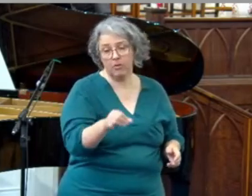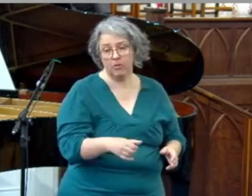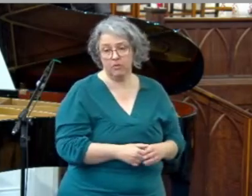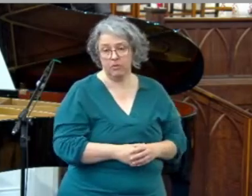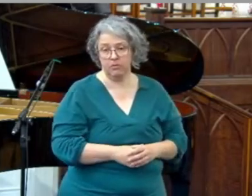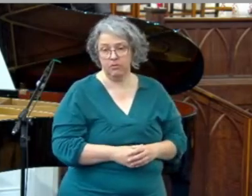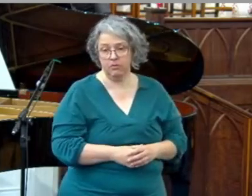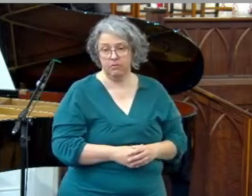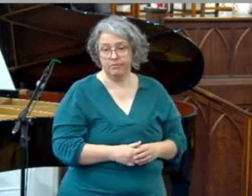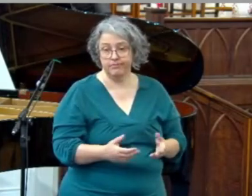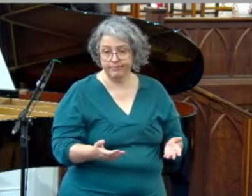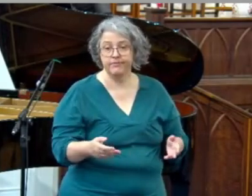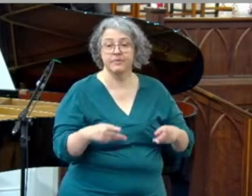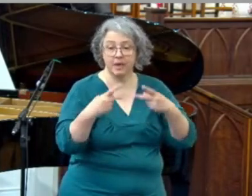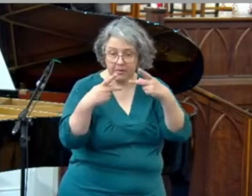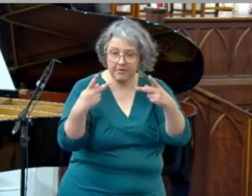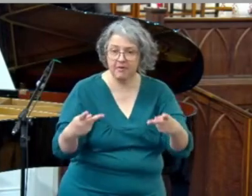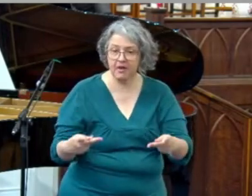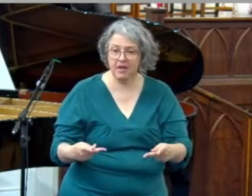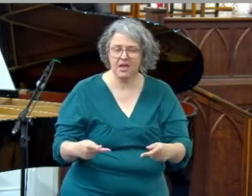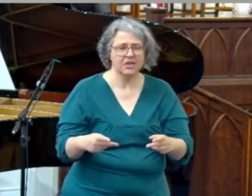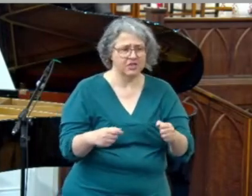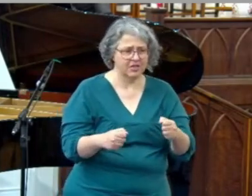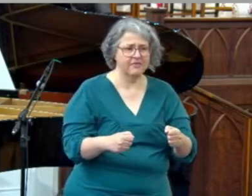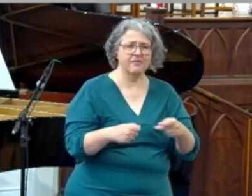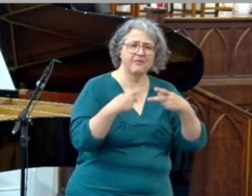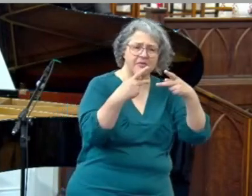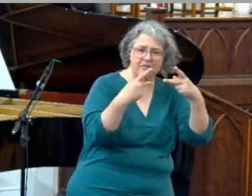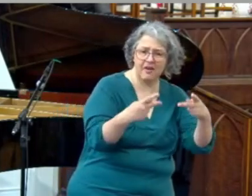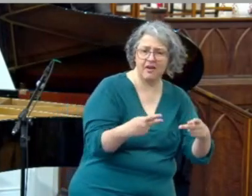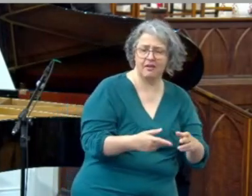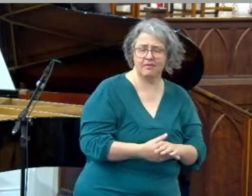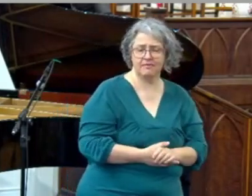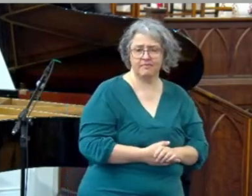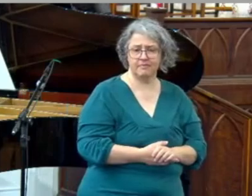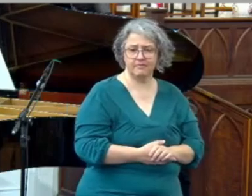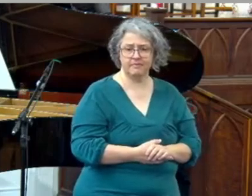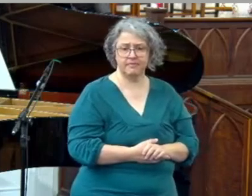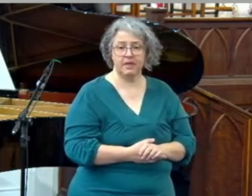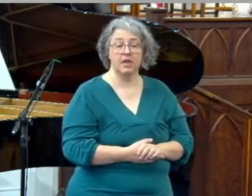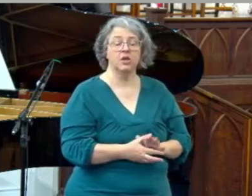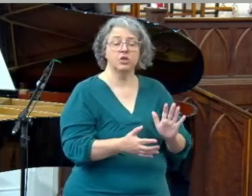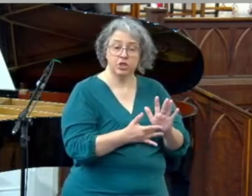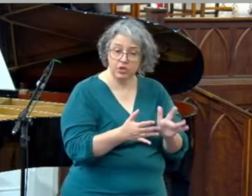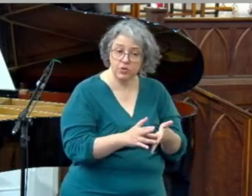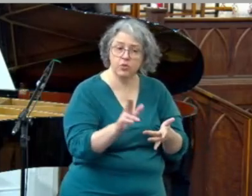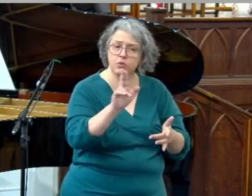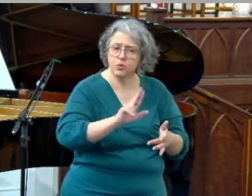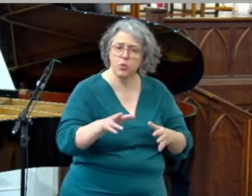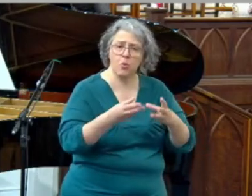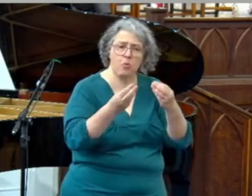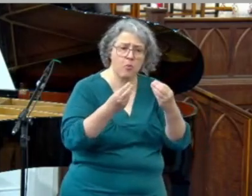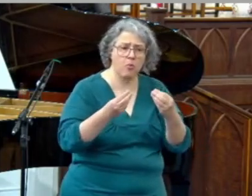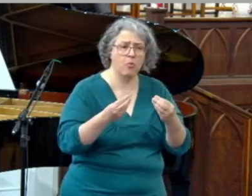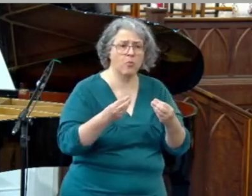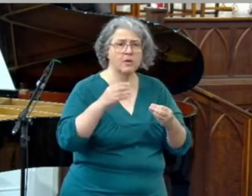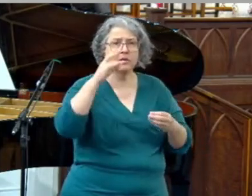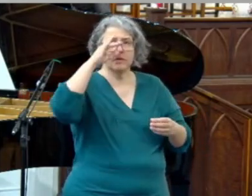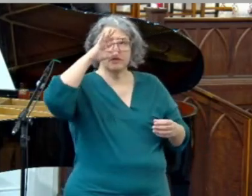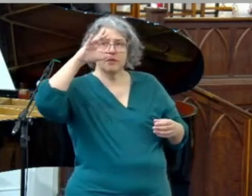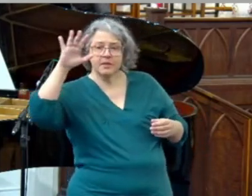se utilizou de figuras de linguagem Algumas que